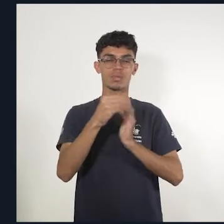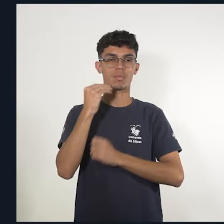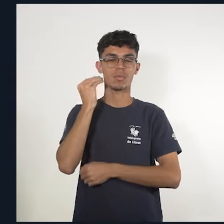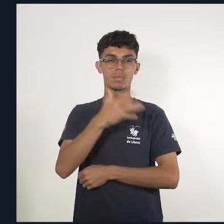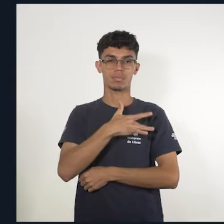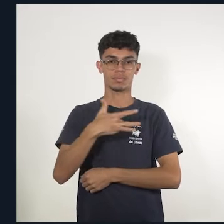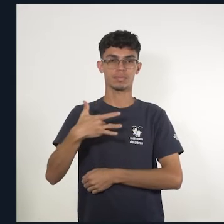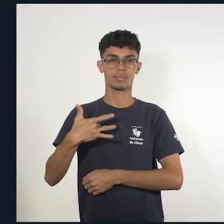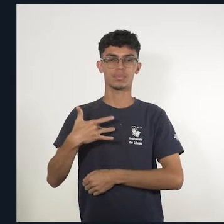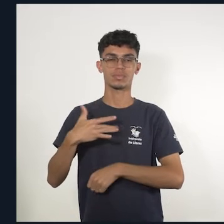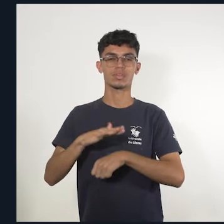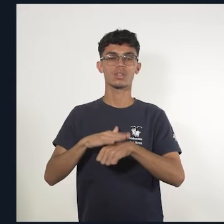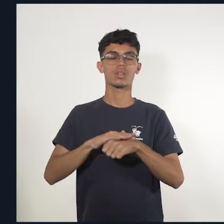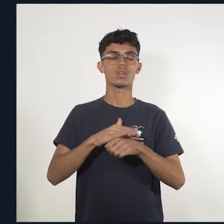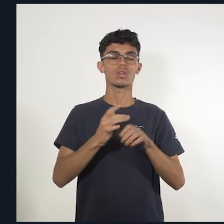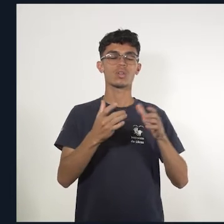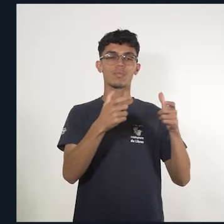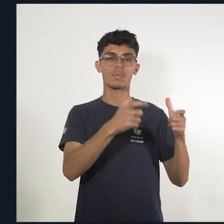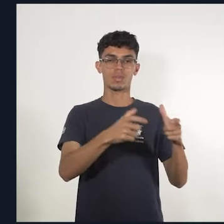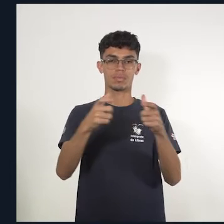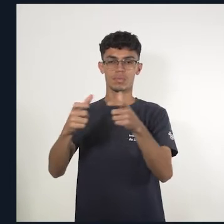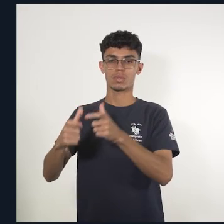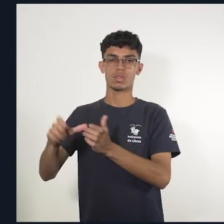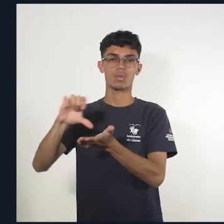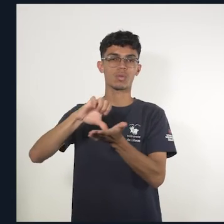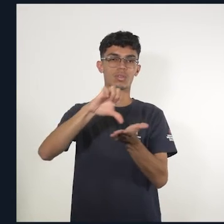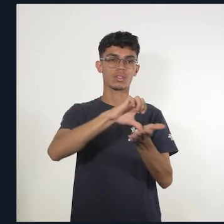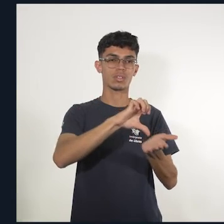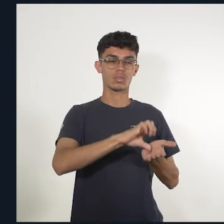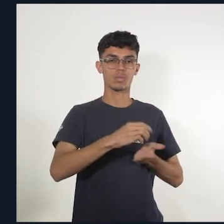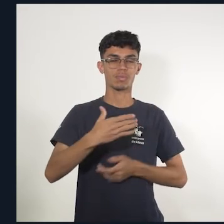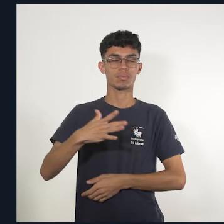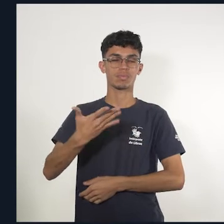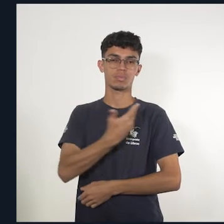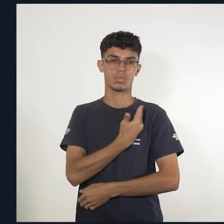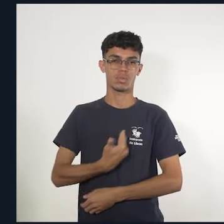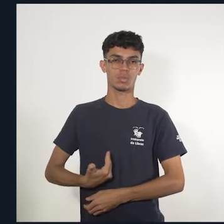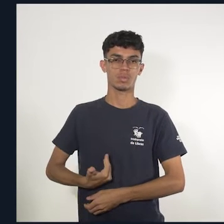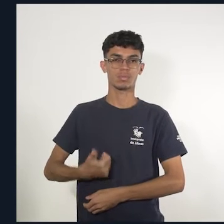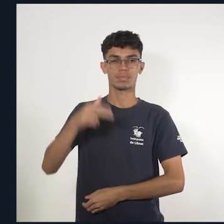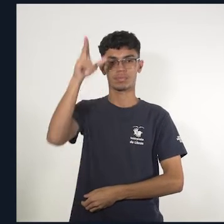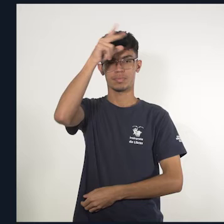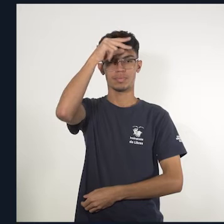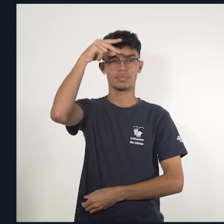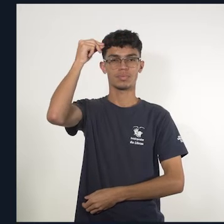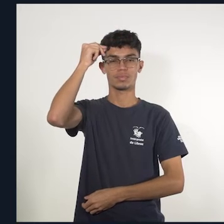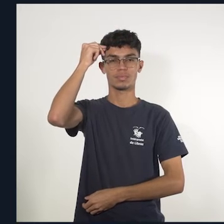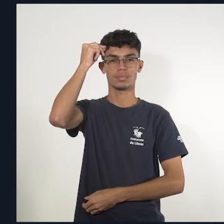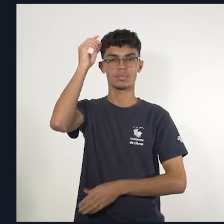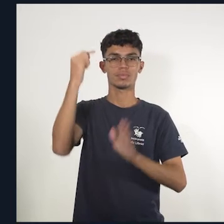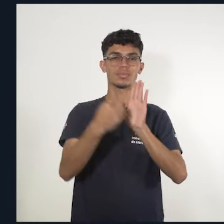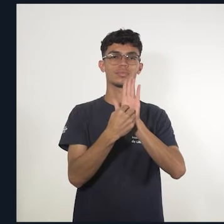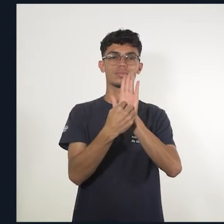feitos nos 5 laboratórios públicos da Prefeitura, da Secretaria Municipal de Saúde. O resultado, então, é